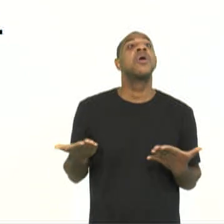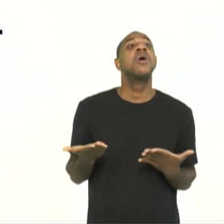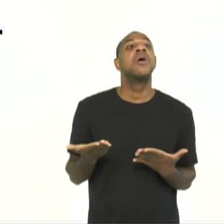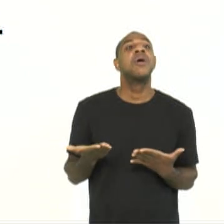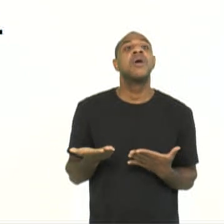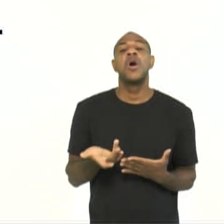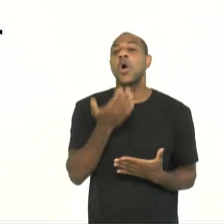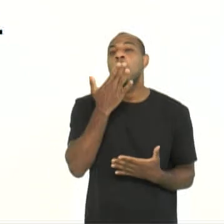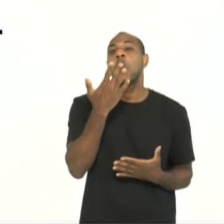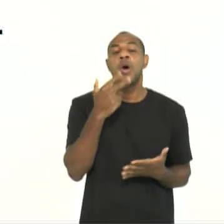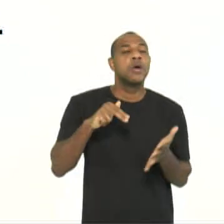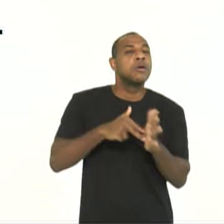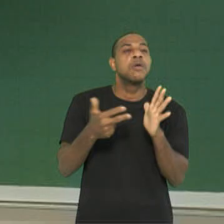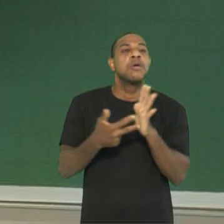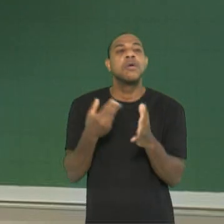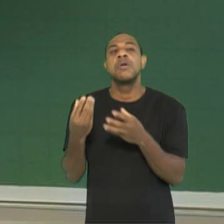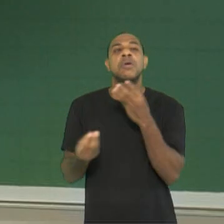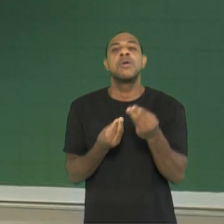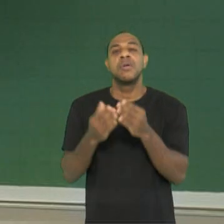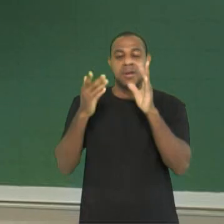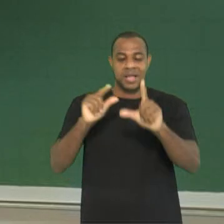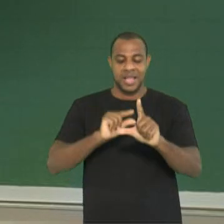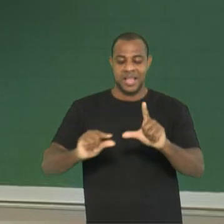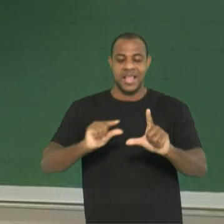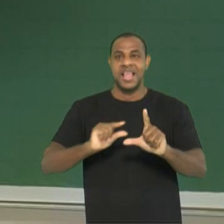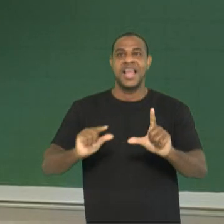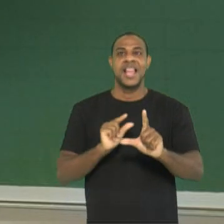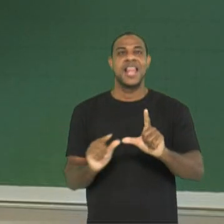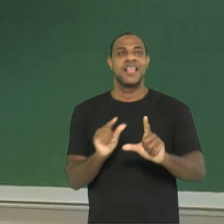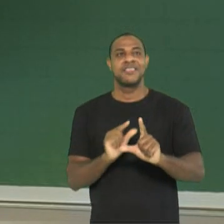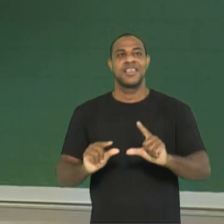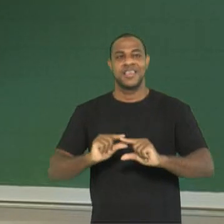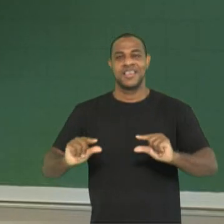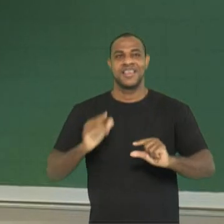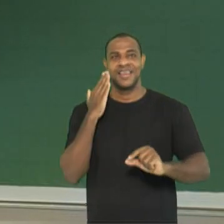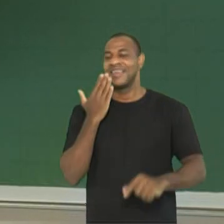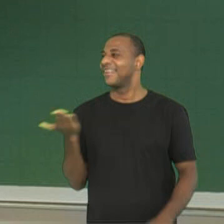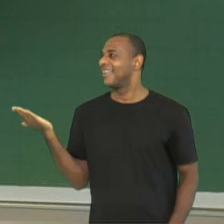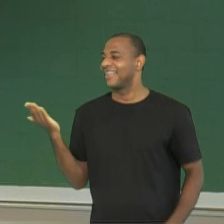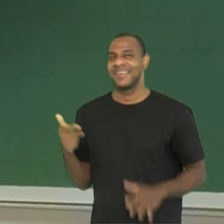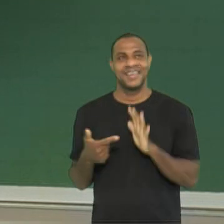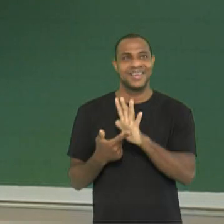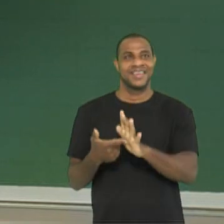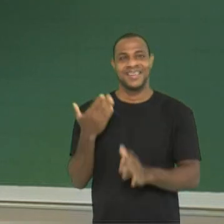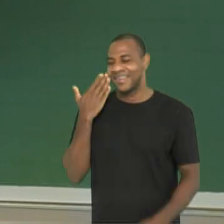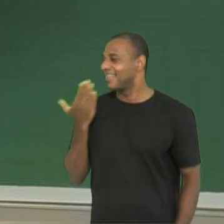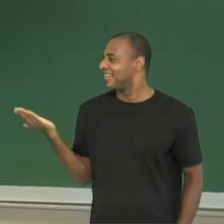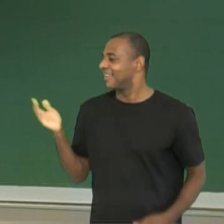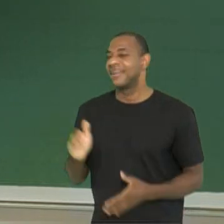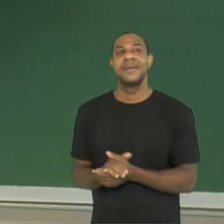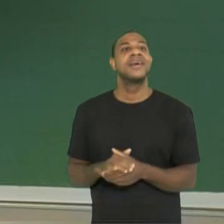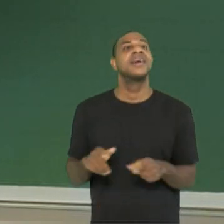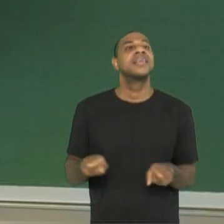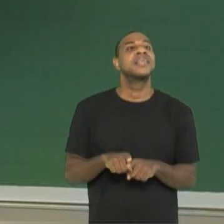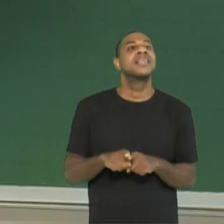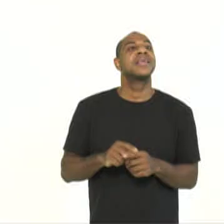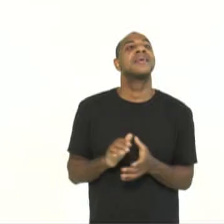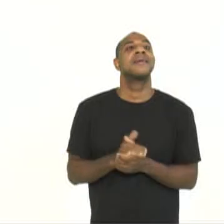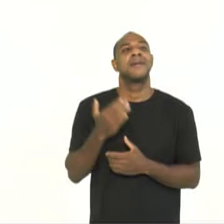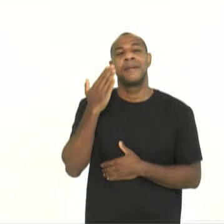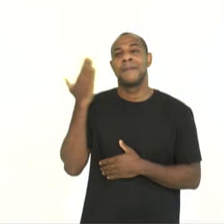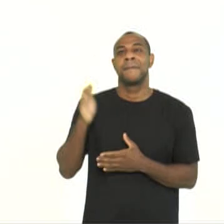nos dizer o significado das cores? É a legenda que encontra-se aqui destacada. Nós também temos os paralelos